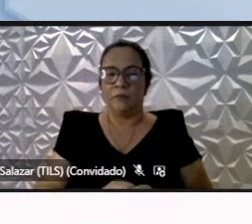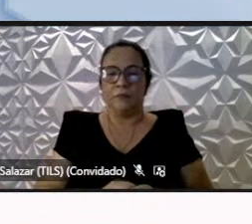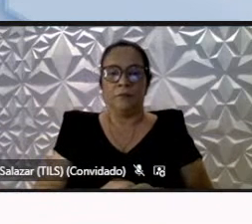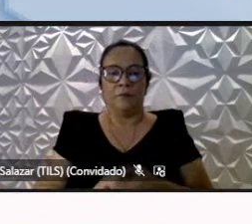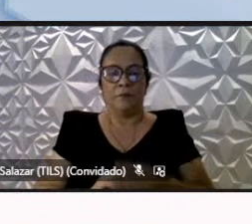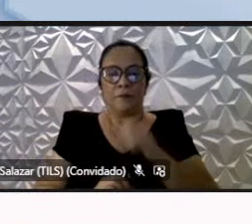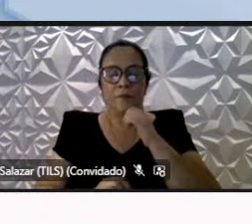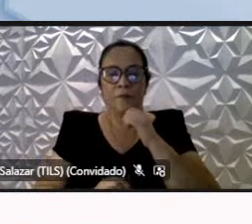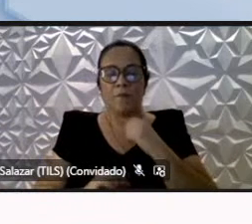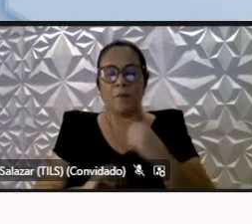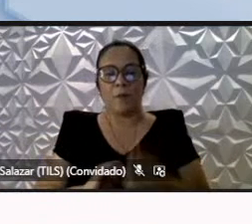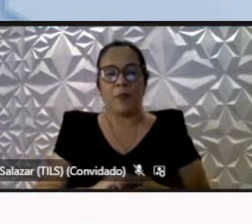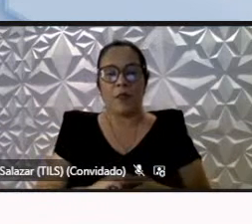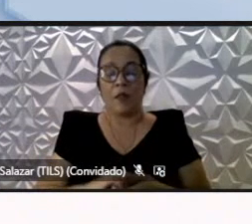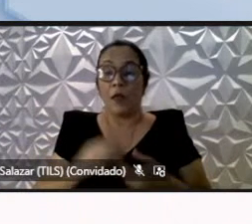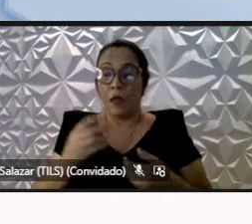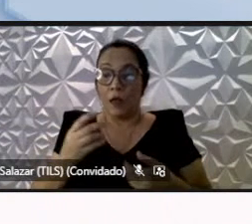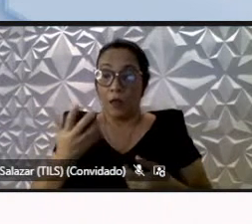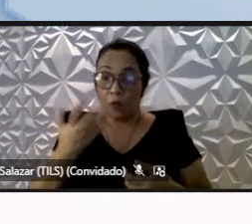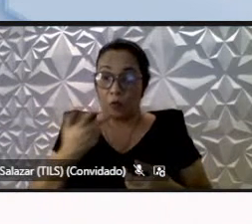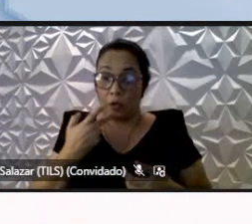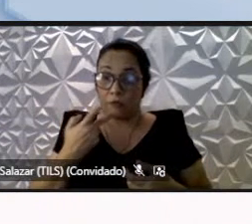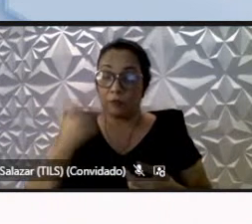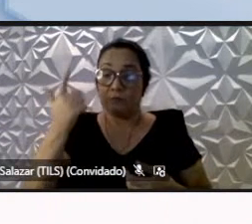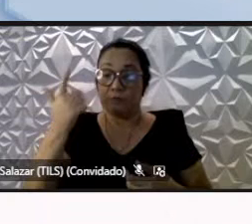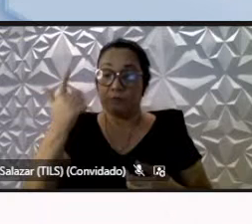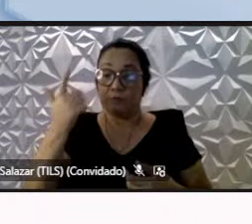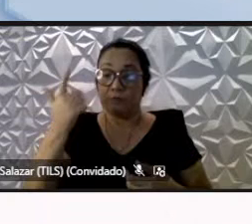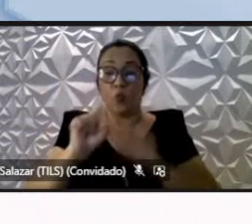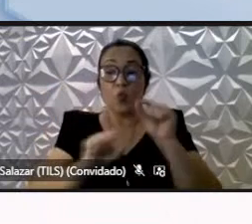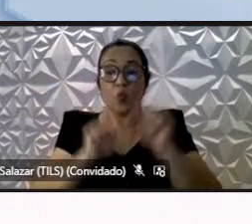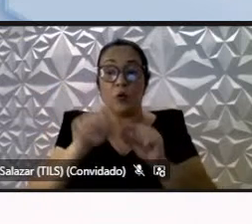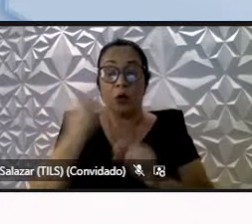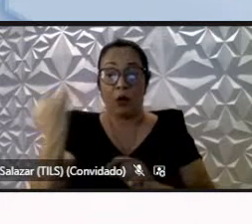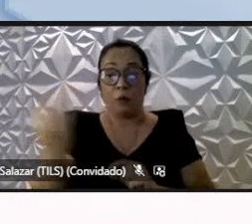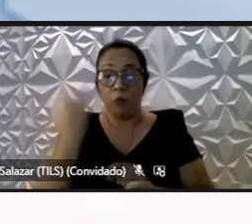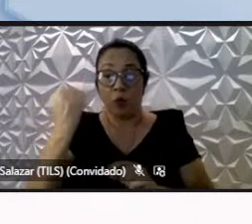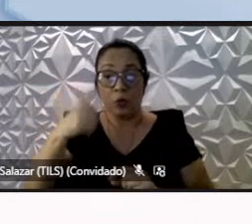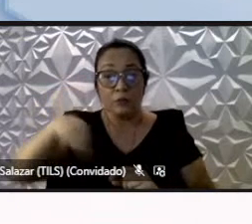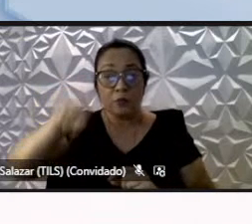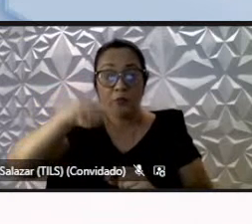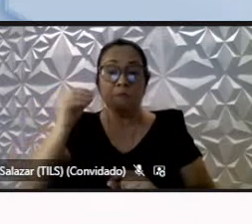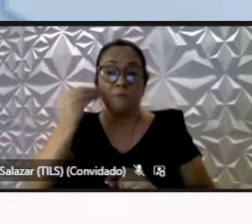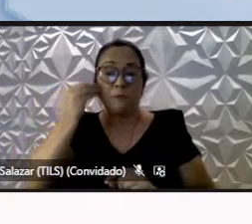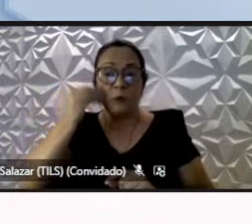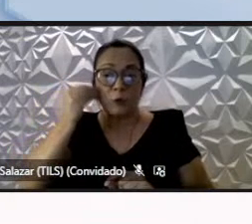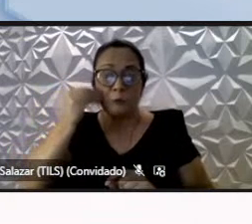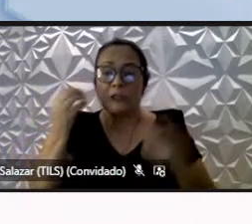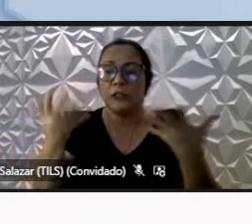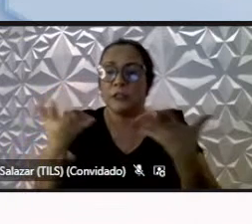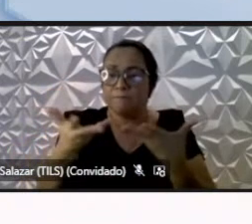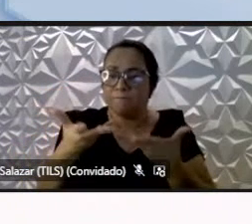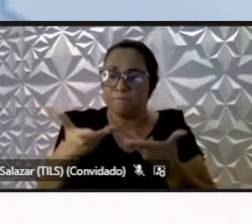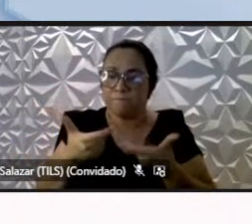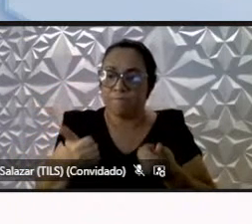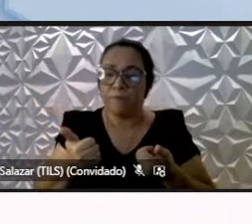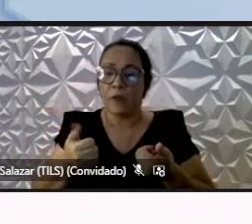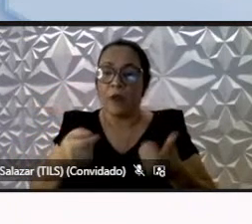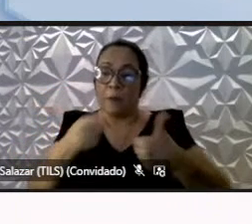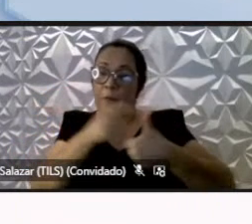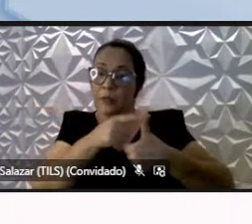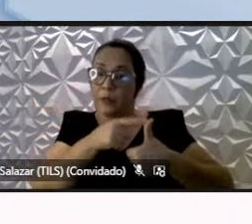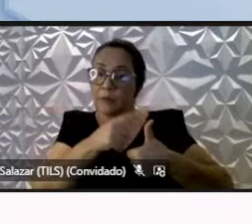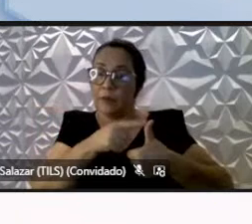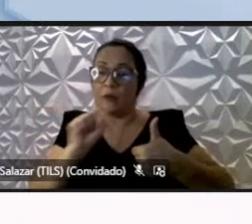Eu quero, então, reforçar o que é importante para a gente ter uma experiência de qualidade. E a primeira questão é que